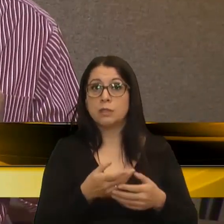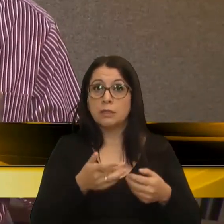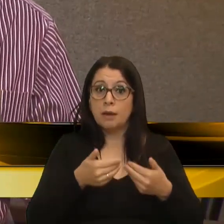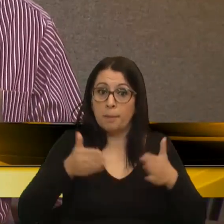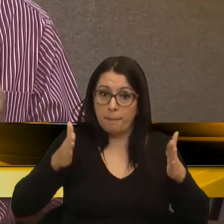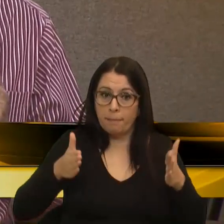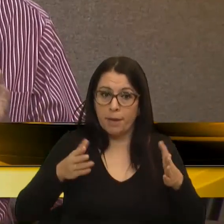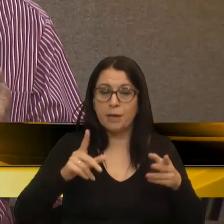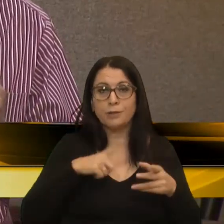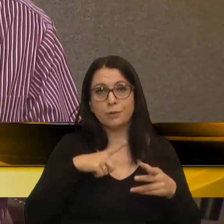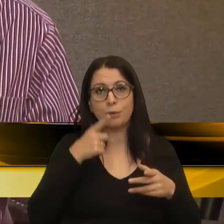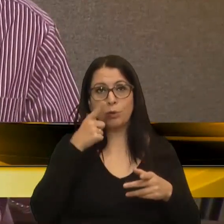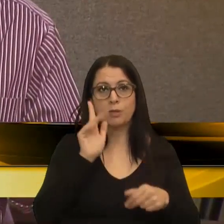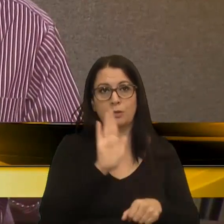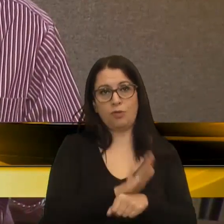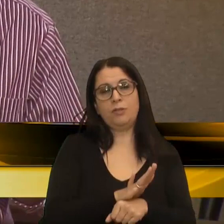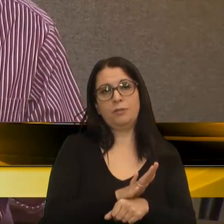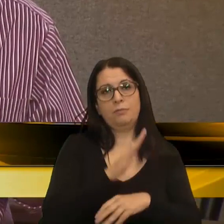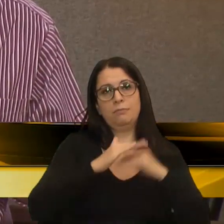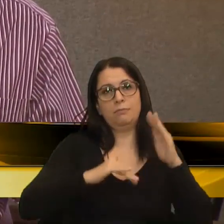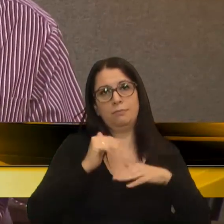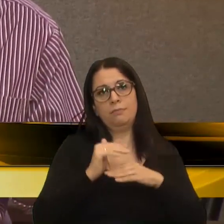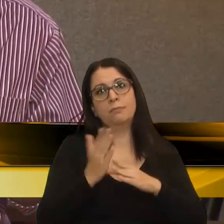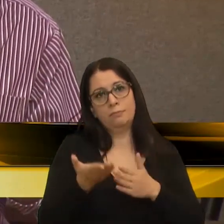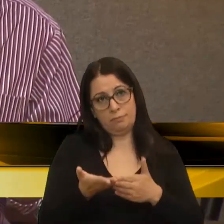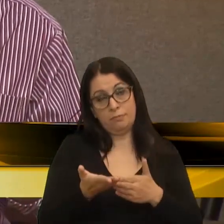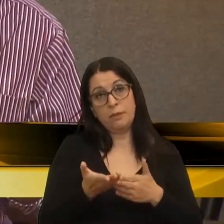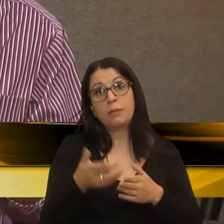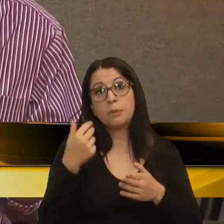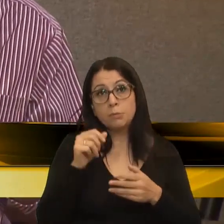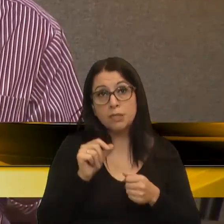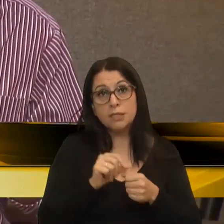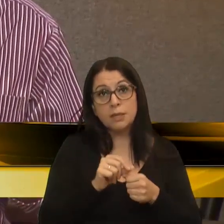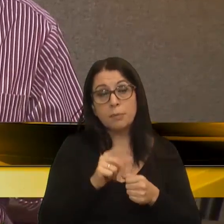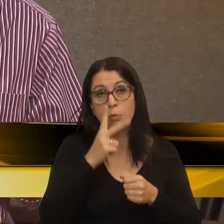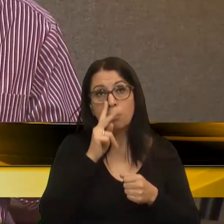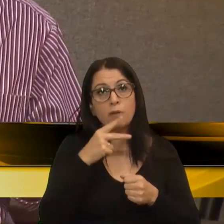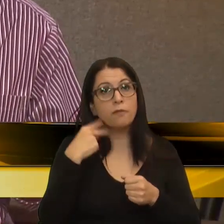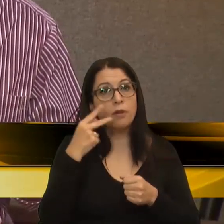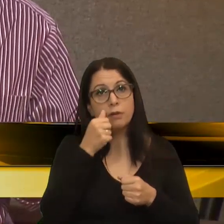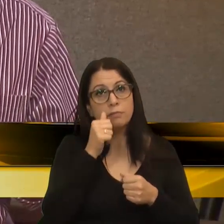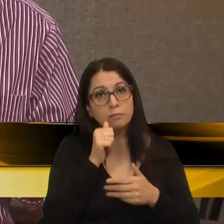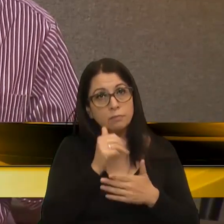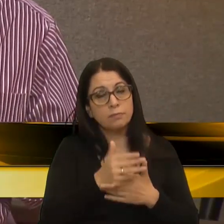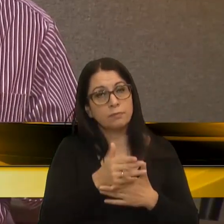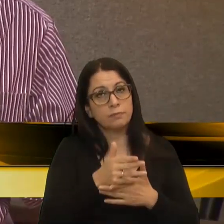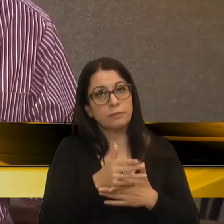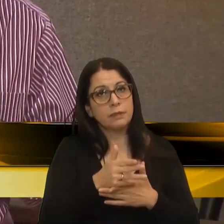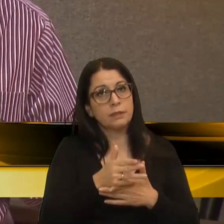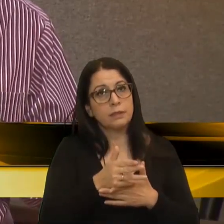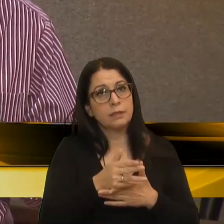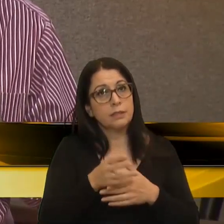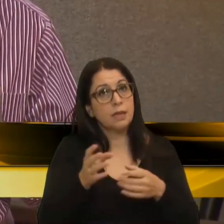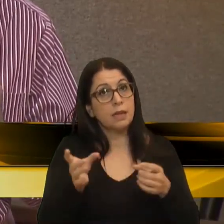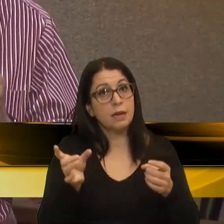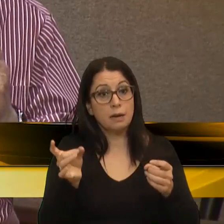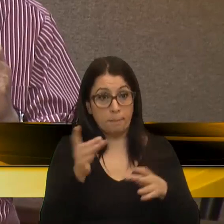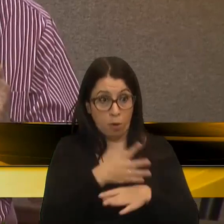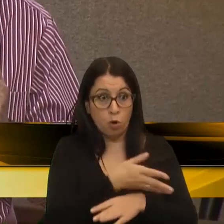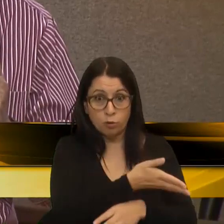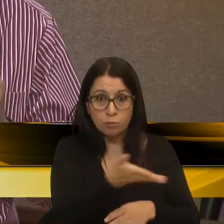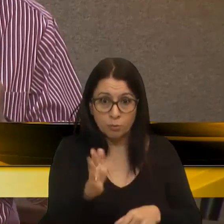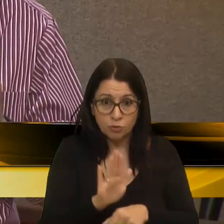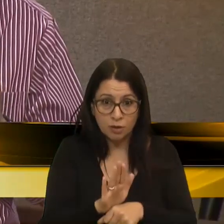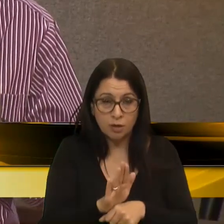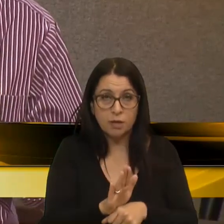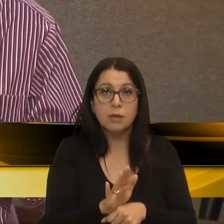dispostos a ajudar a construir. Mas precisamos, como disse a vereadora Paula, estar à disposição, mas